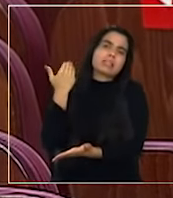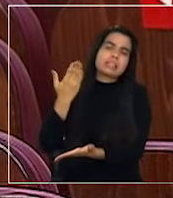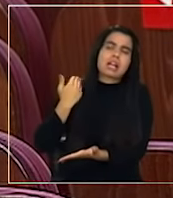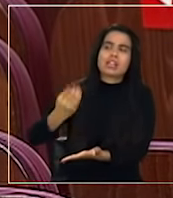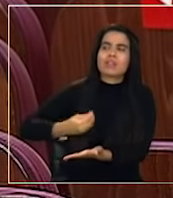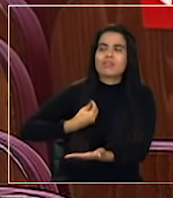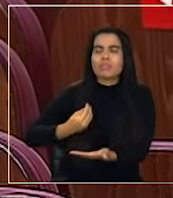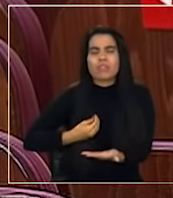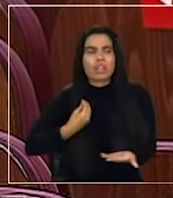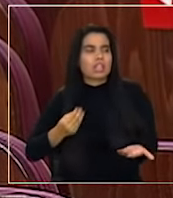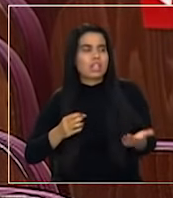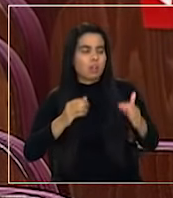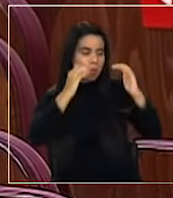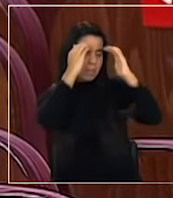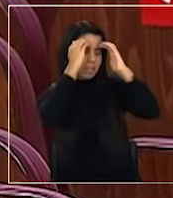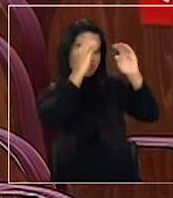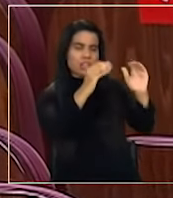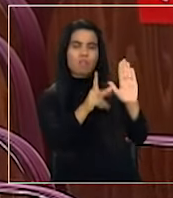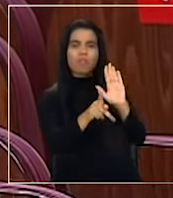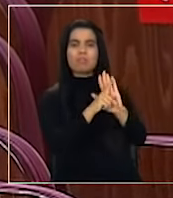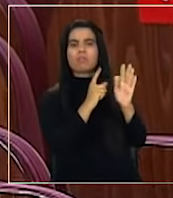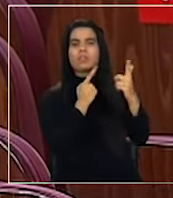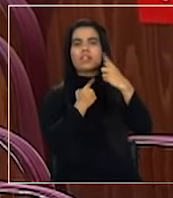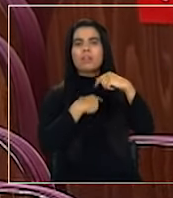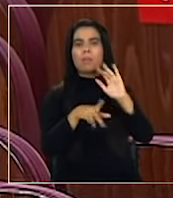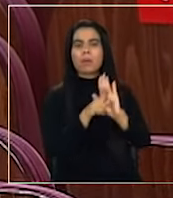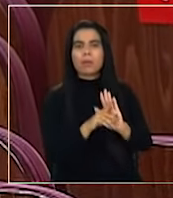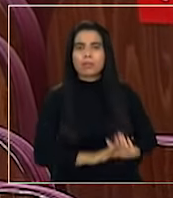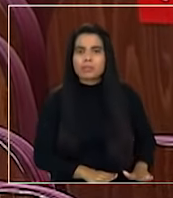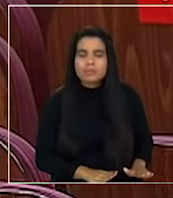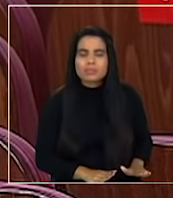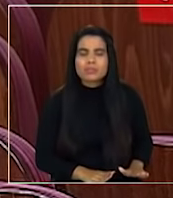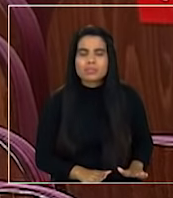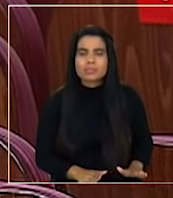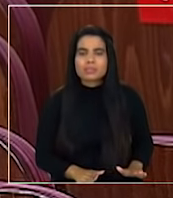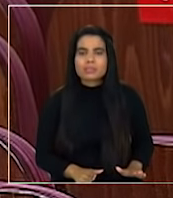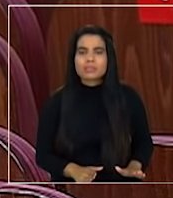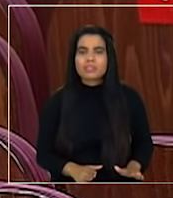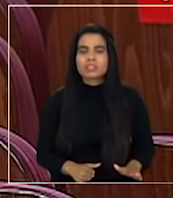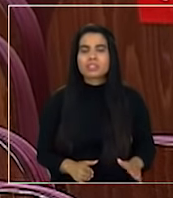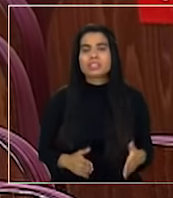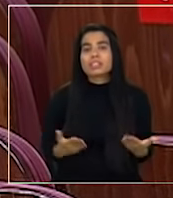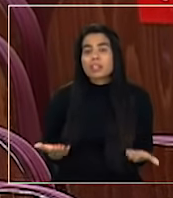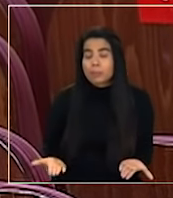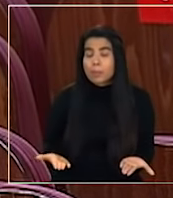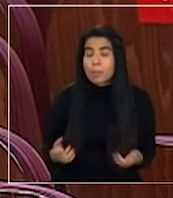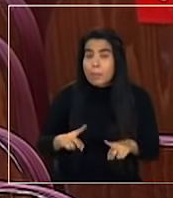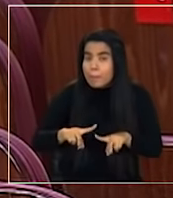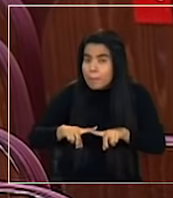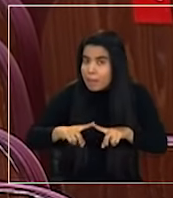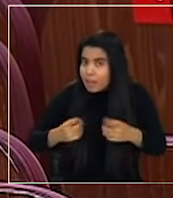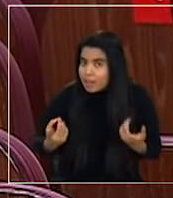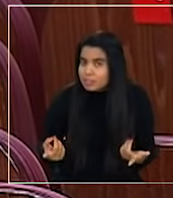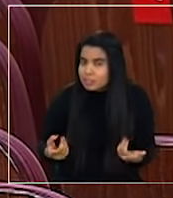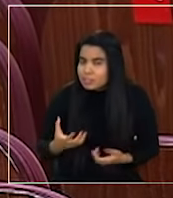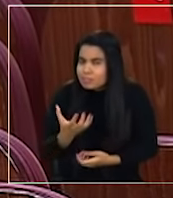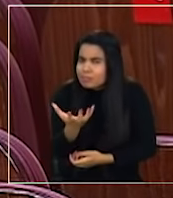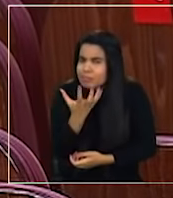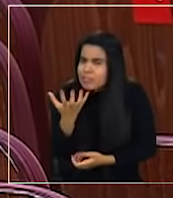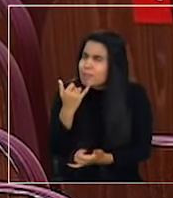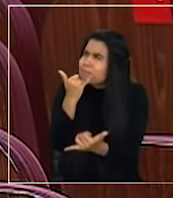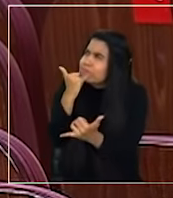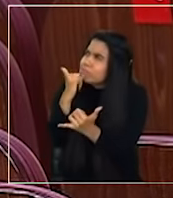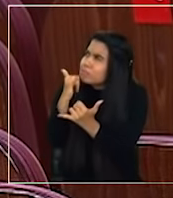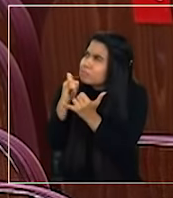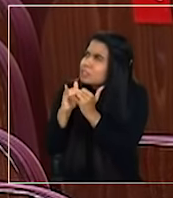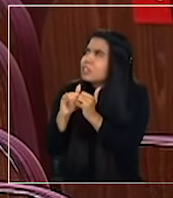fez tanta coisa errada e não há como você consertar mais aquilo. Mas você quer o perdão de